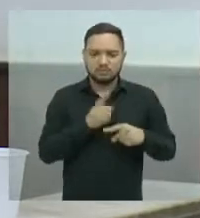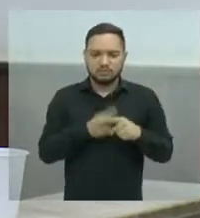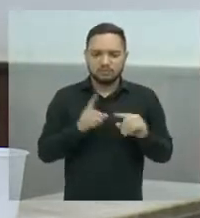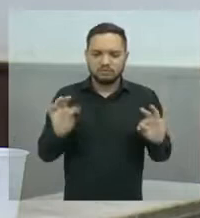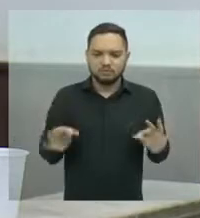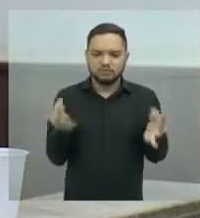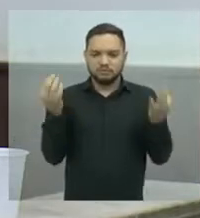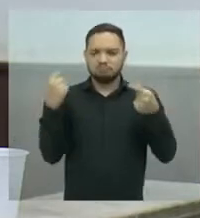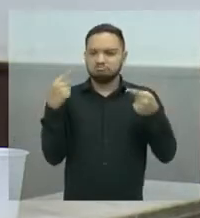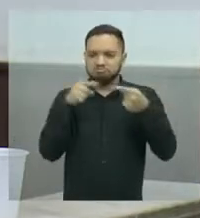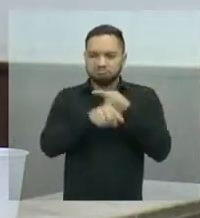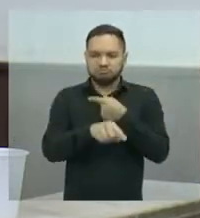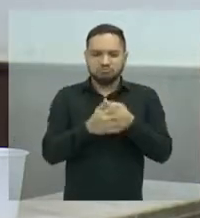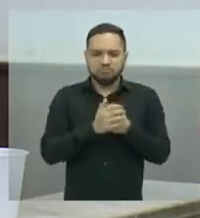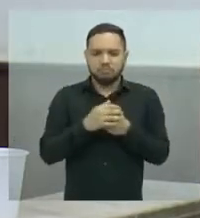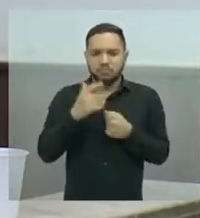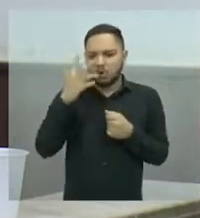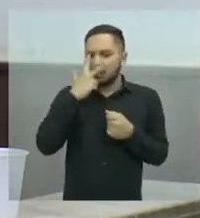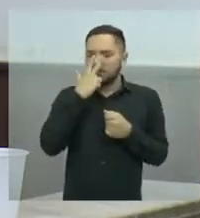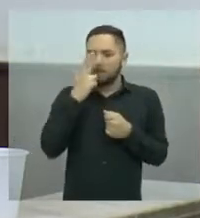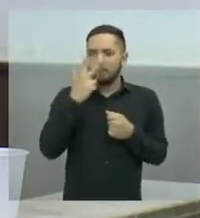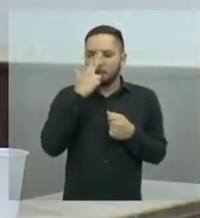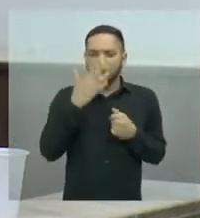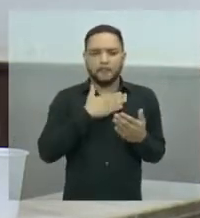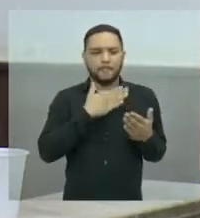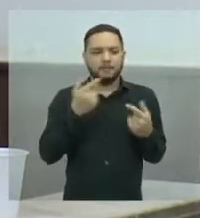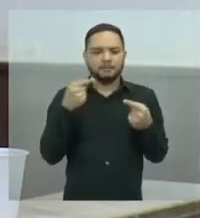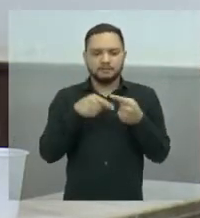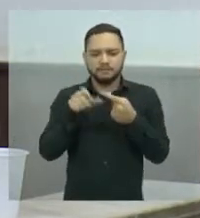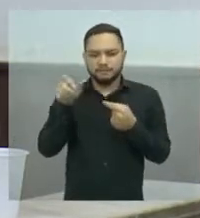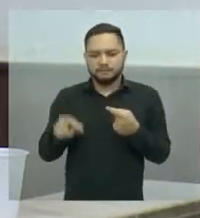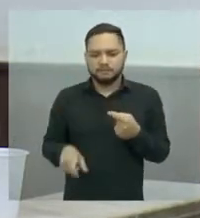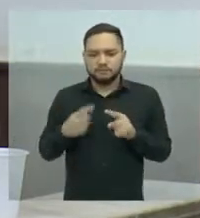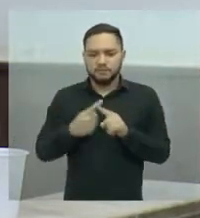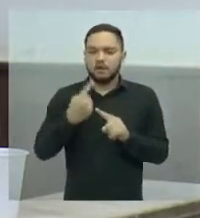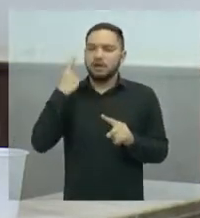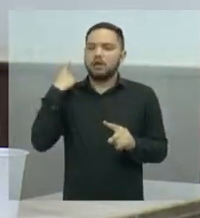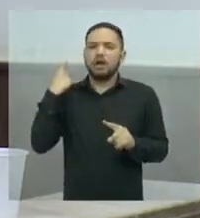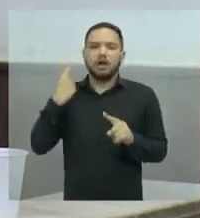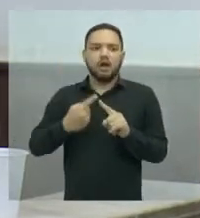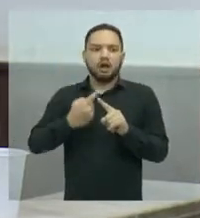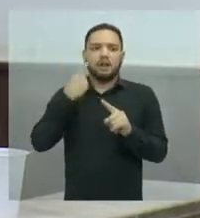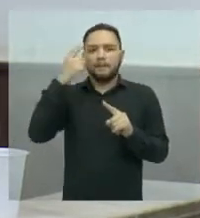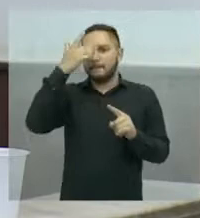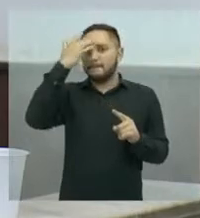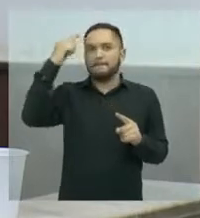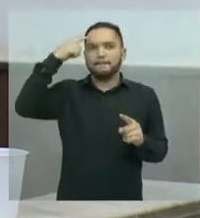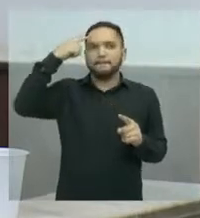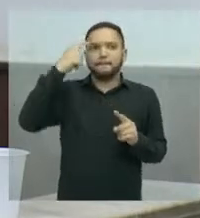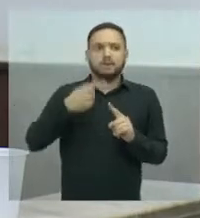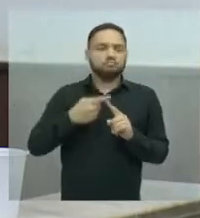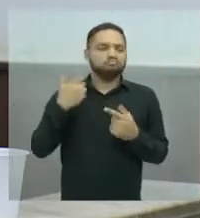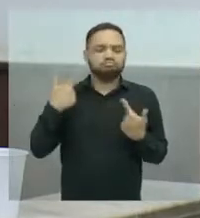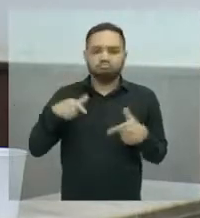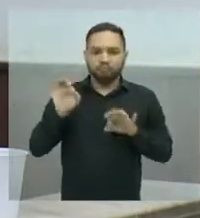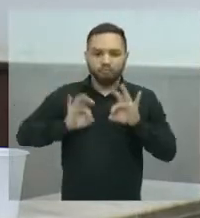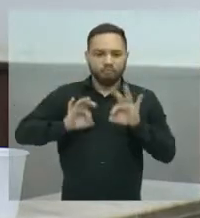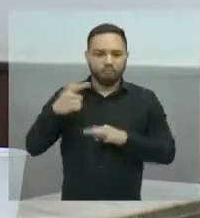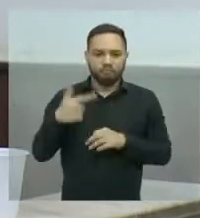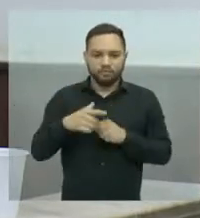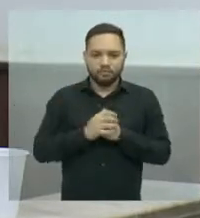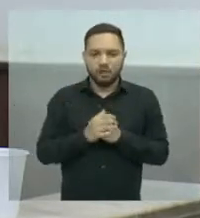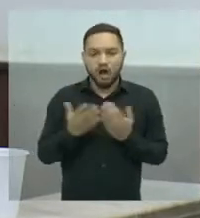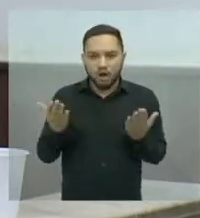não foi pensada antes de causar este problema e eu estou aqui dando essa